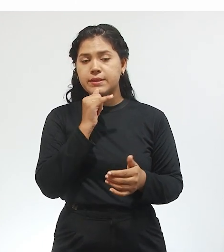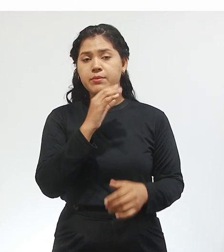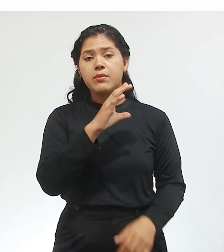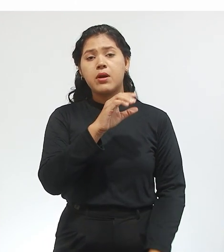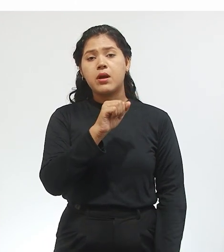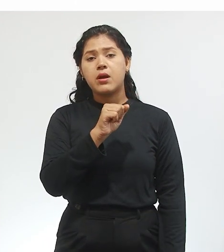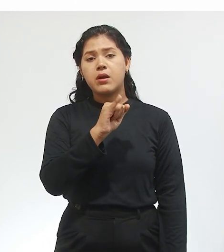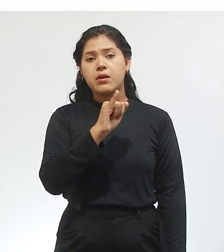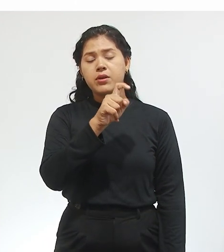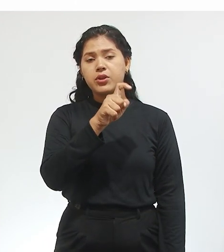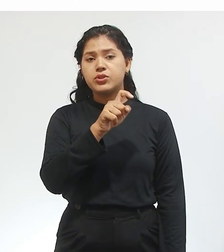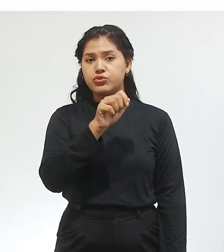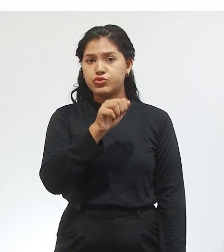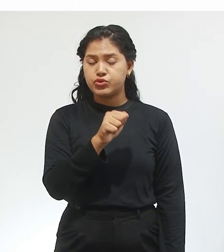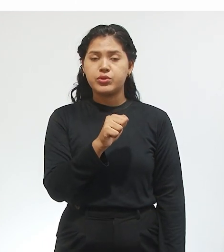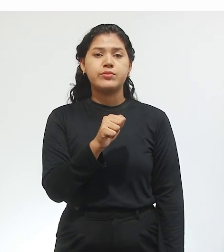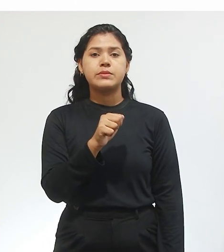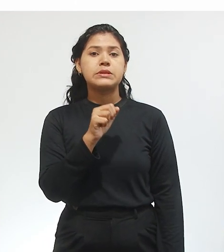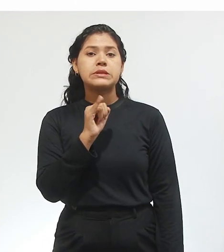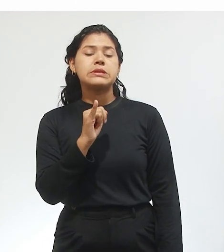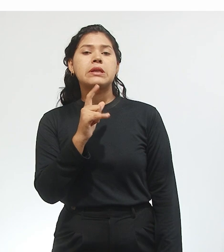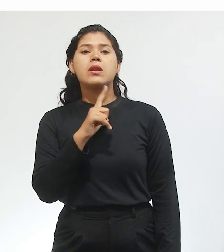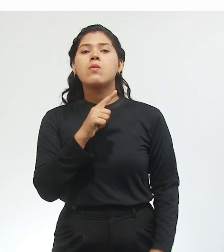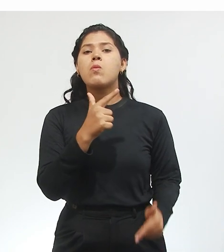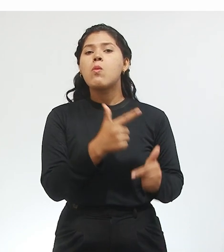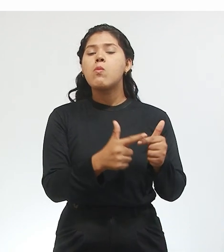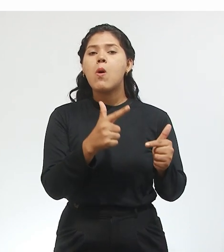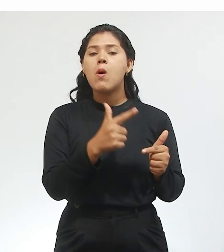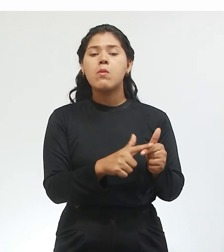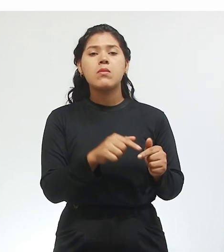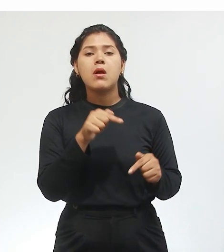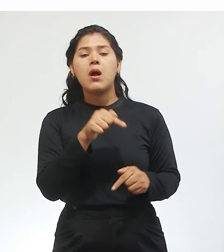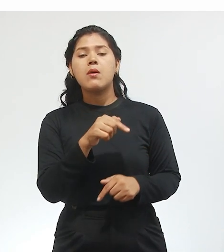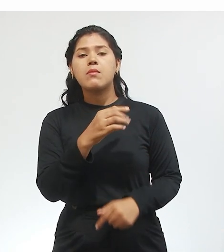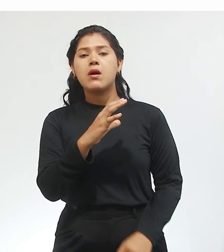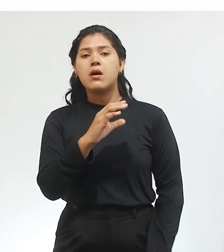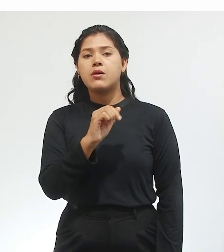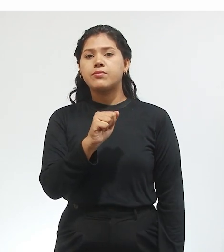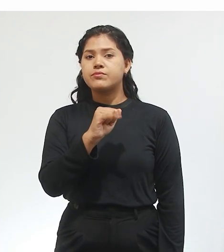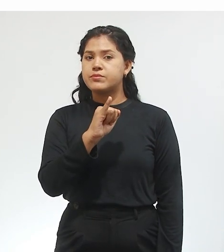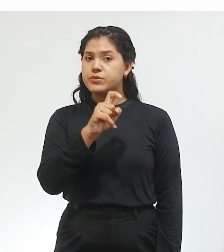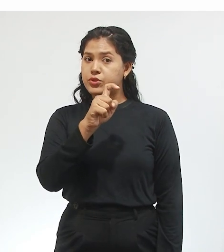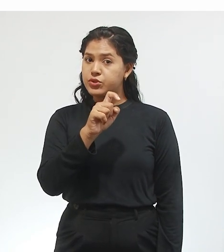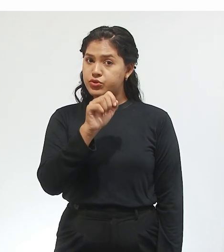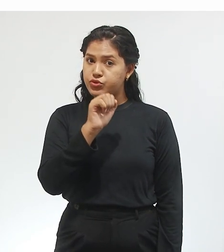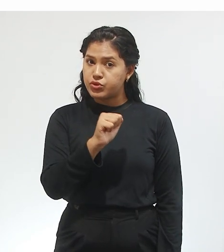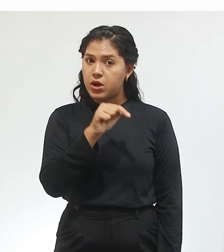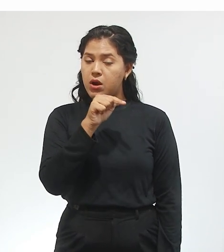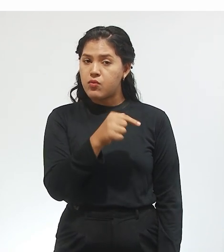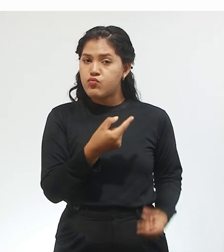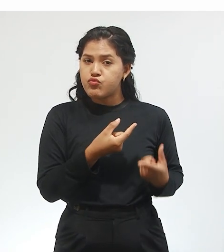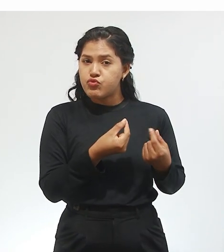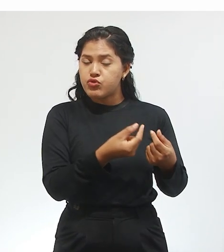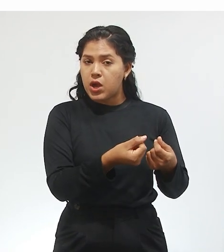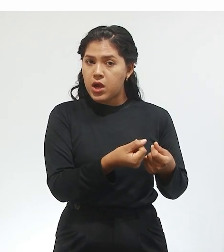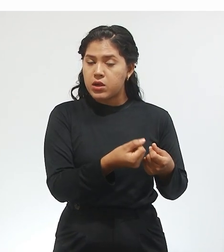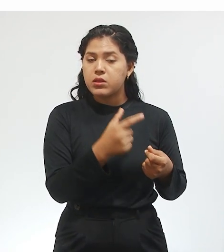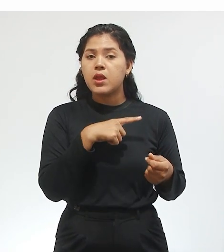caixa. Então, eu estou falando, houve uma alteração no aspecto qualitativo, ou seja, apenas,